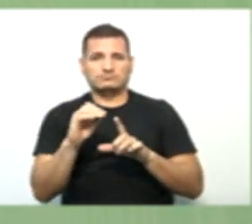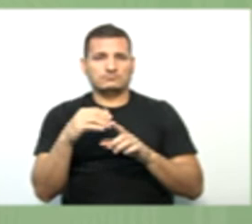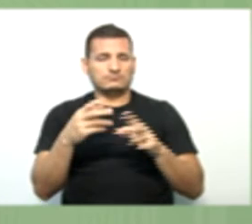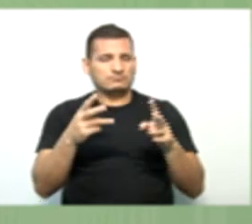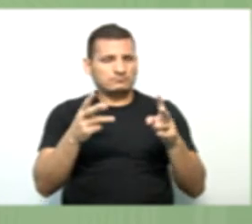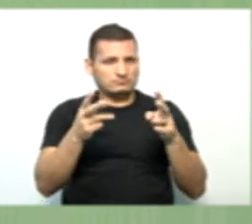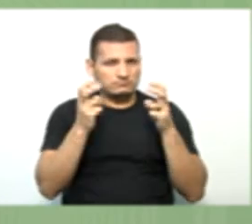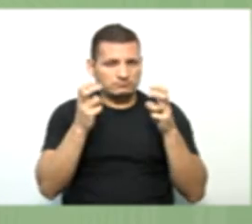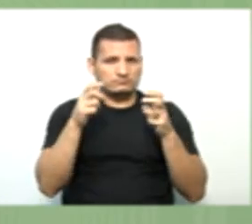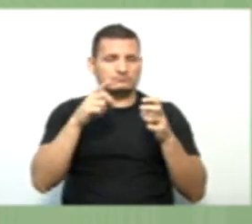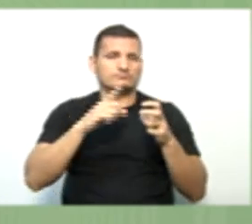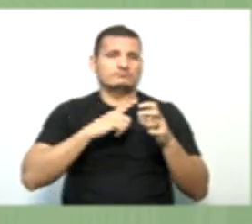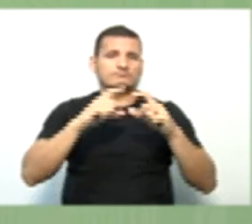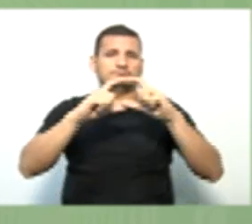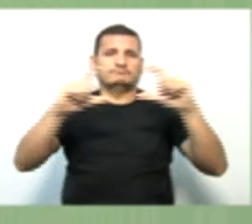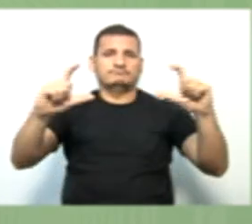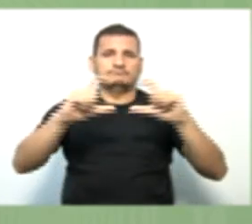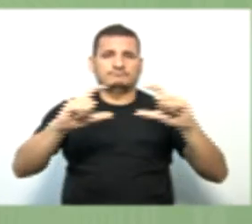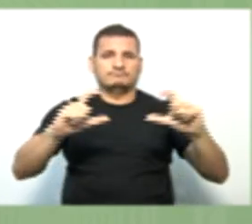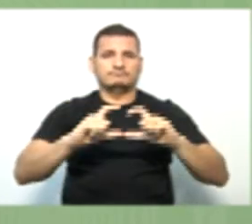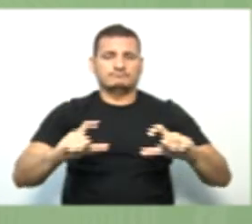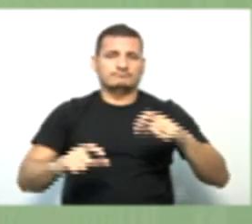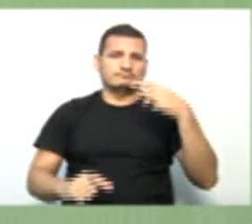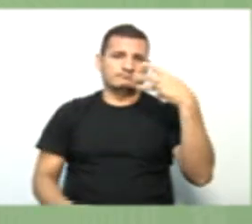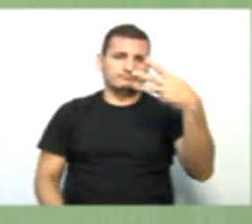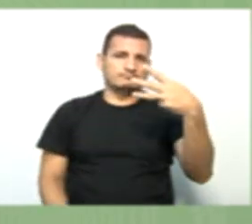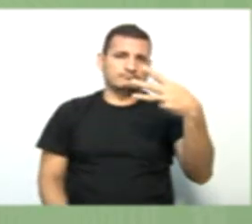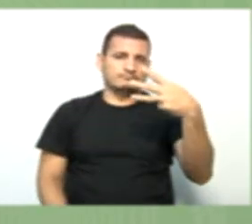tenho aqui três condições.